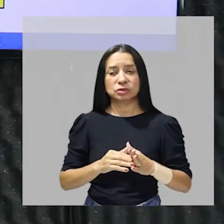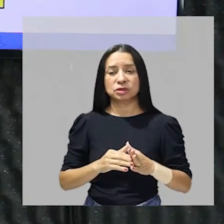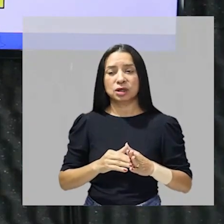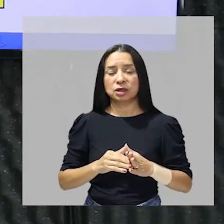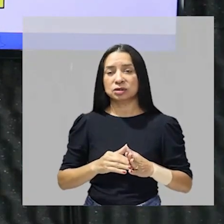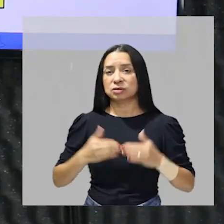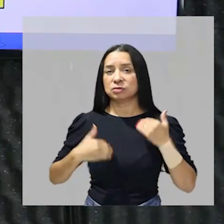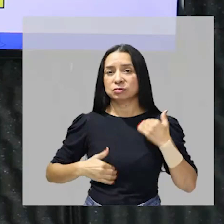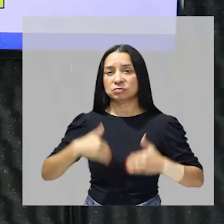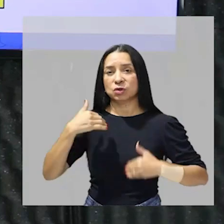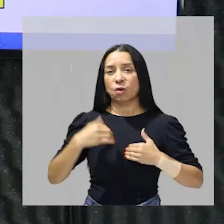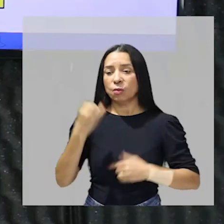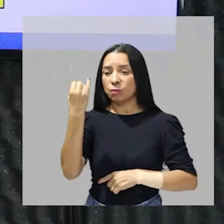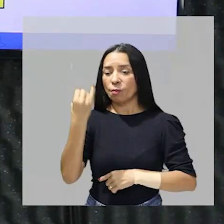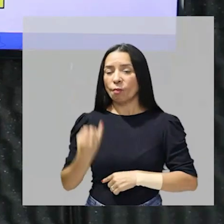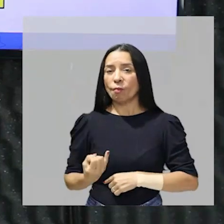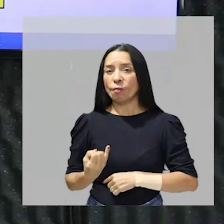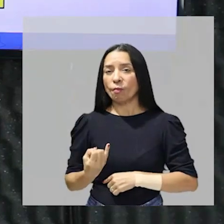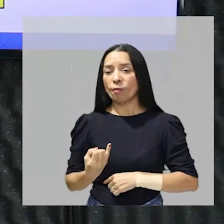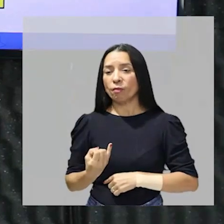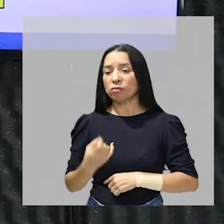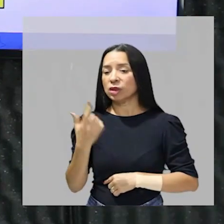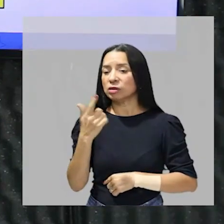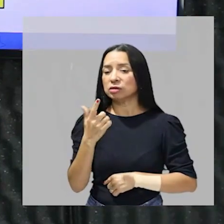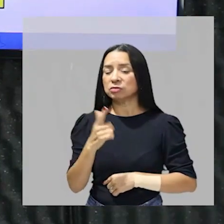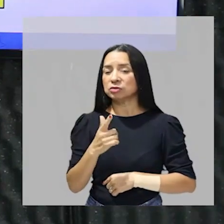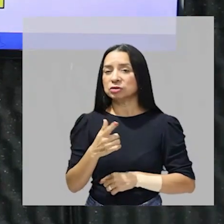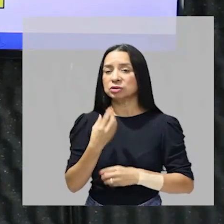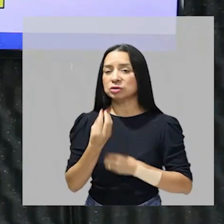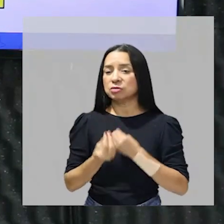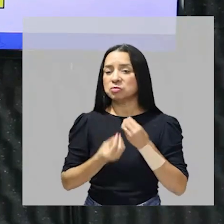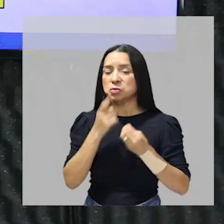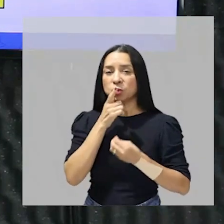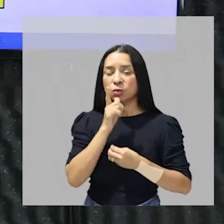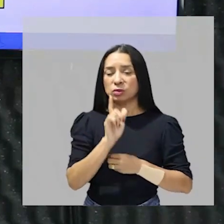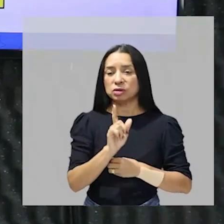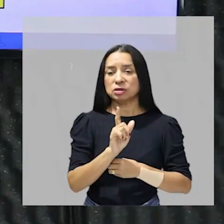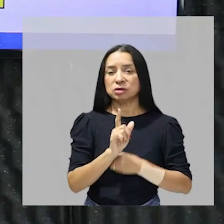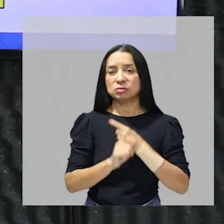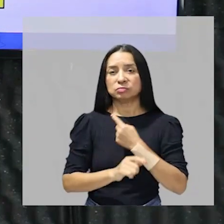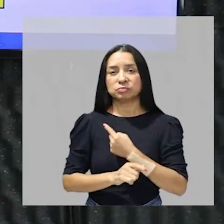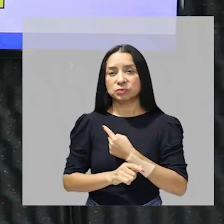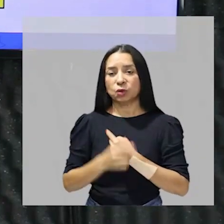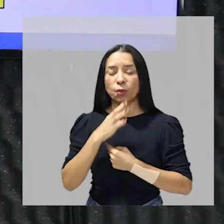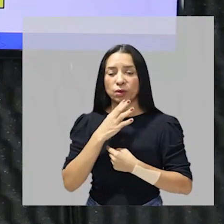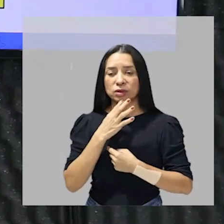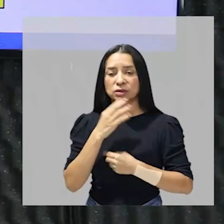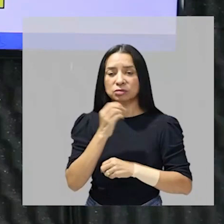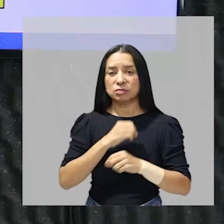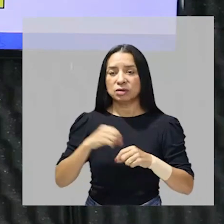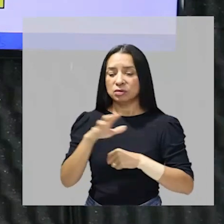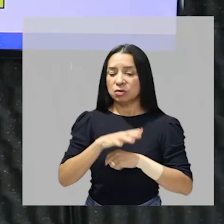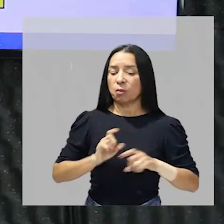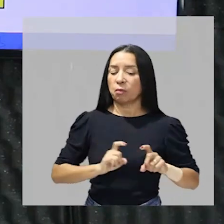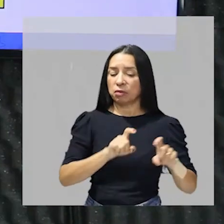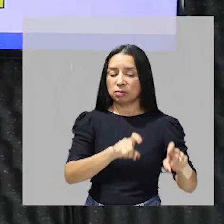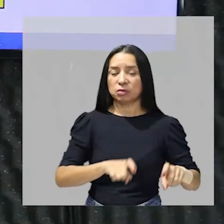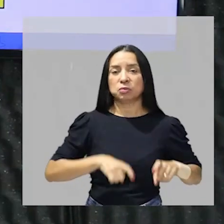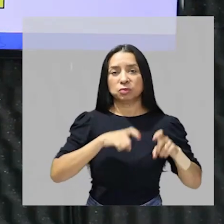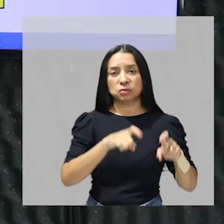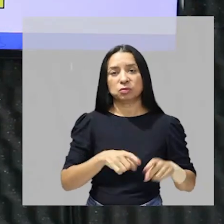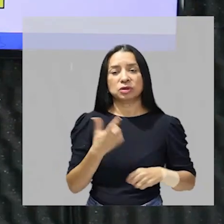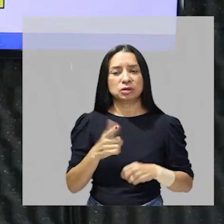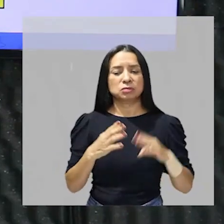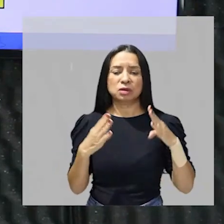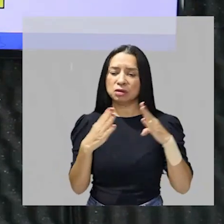época. Eles não tinham o dom da cultura, eles não conseguiam ainda não tinham conhecimento sobre a agricultura, eles não